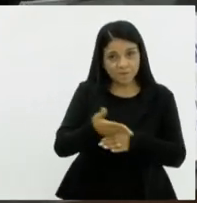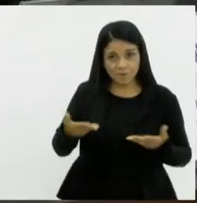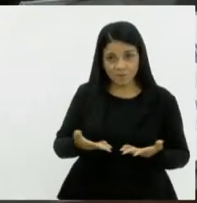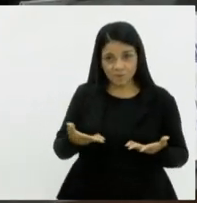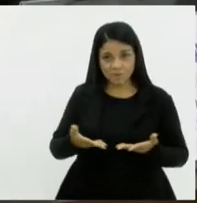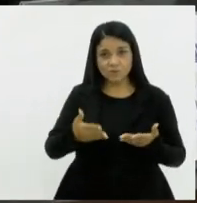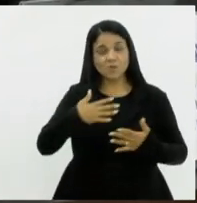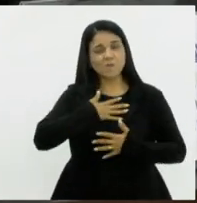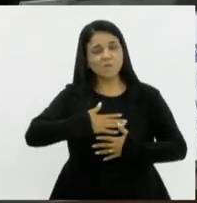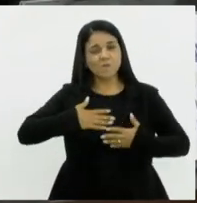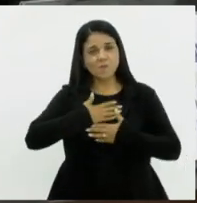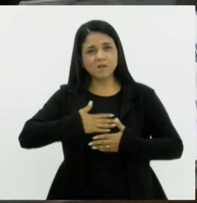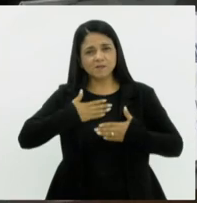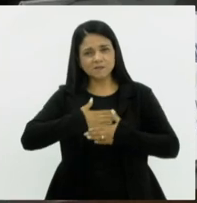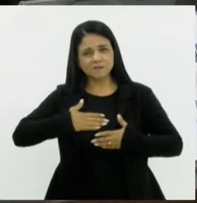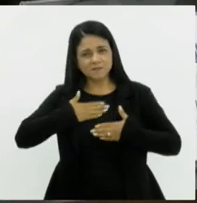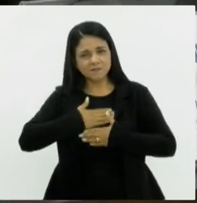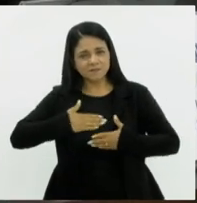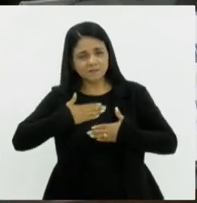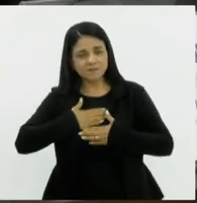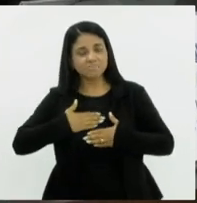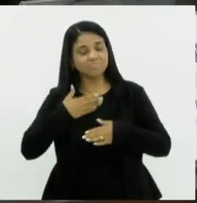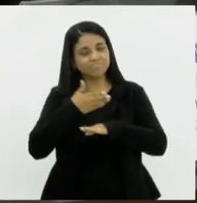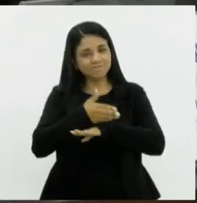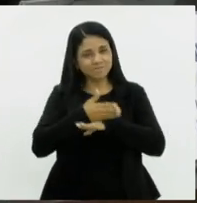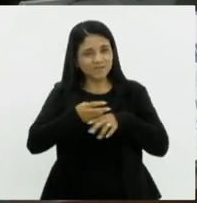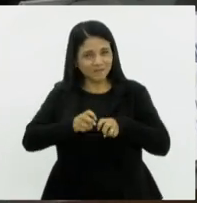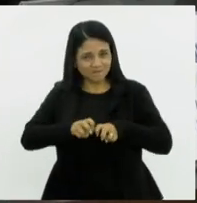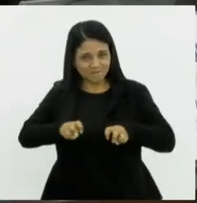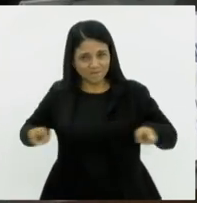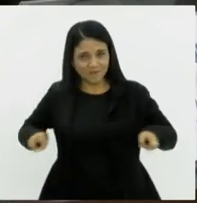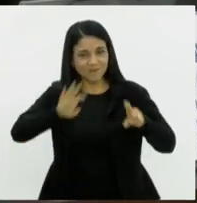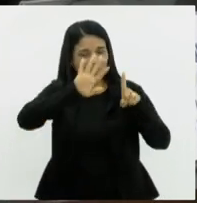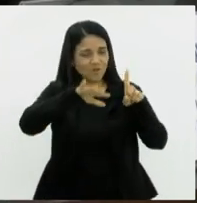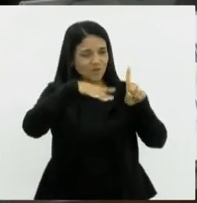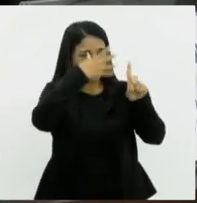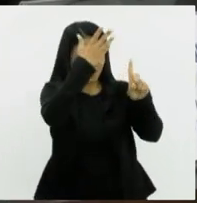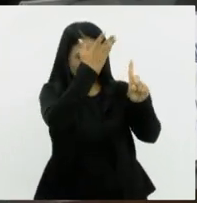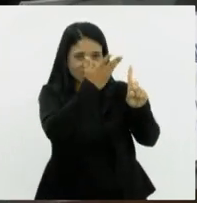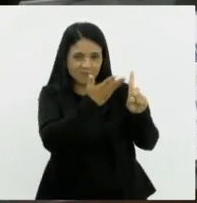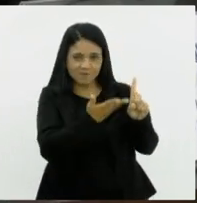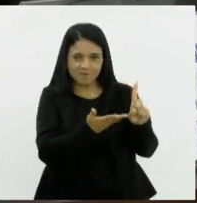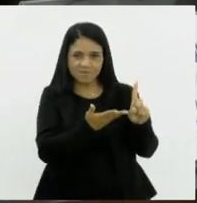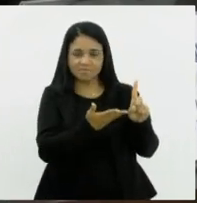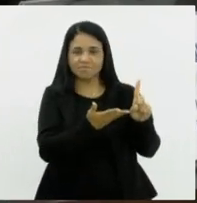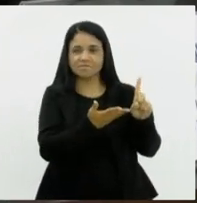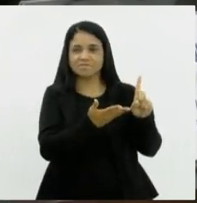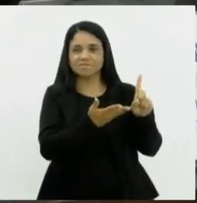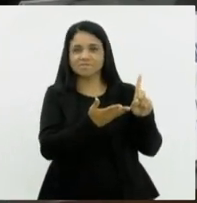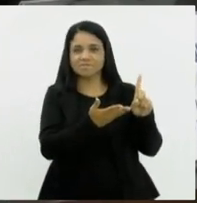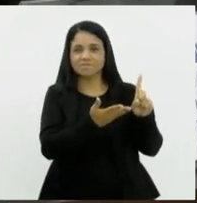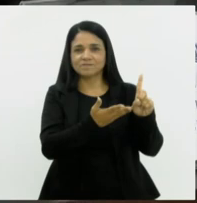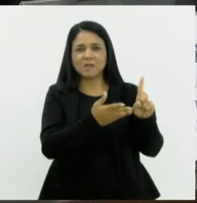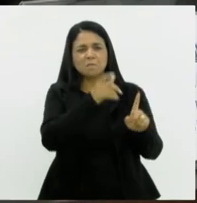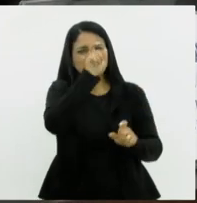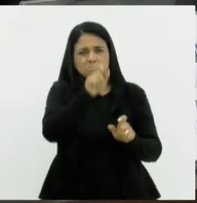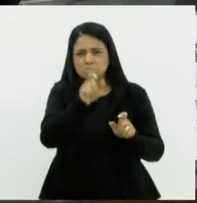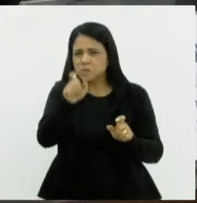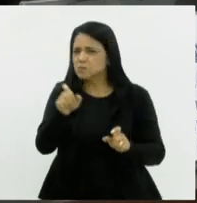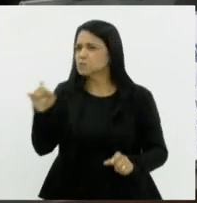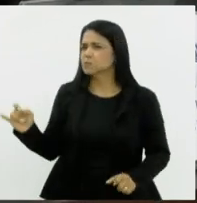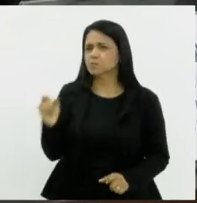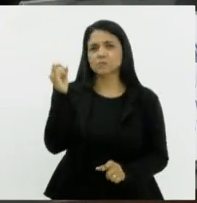enorme poder participar e participar numa mesa de uma homenagem para pessoas